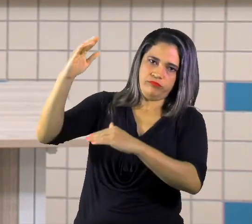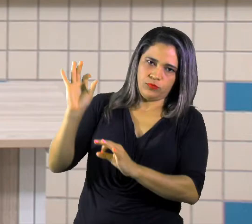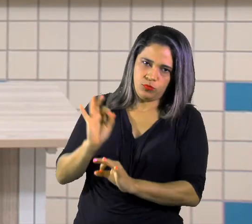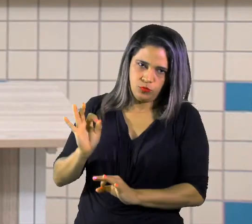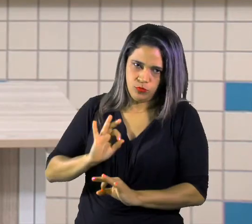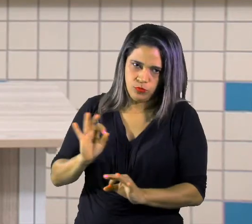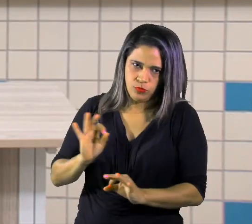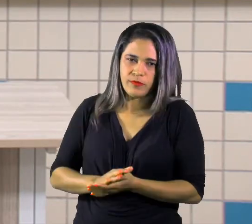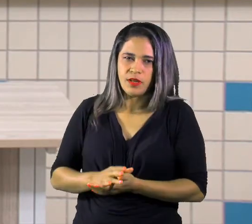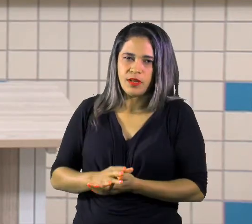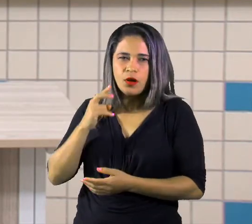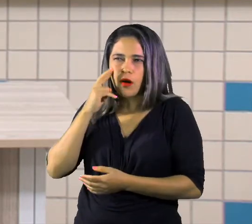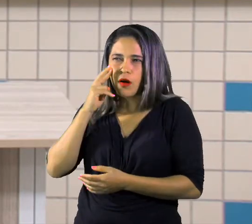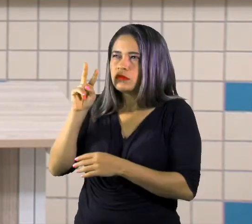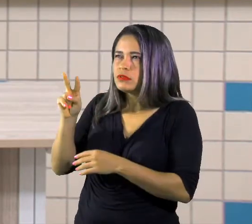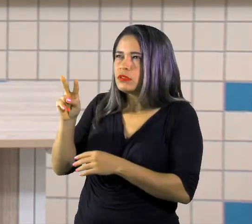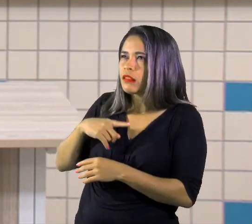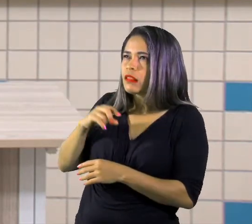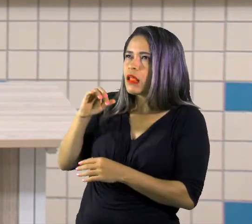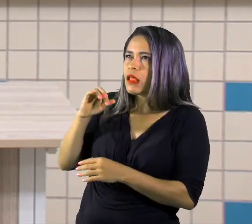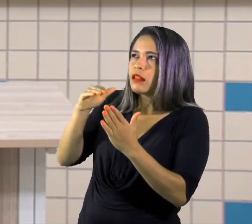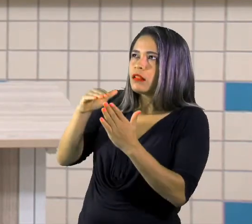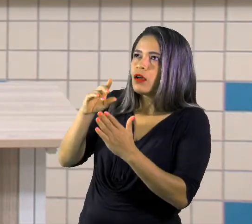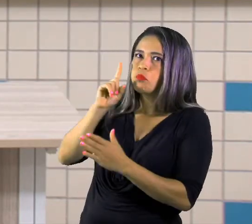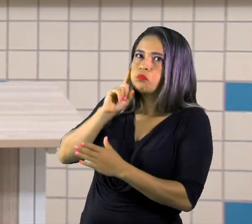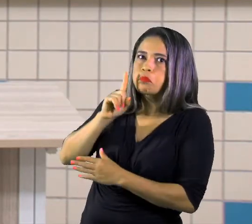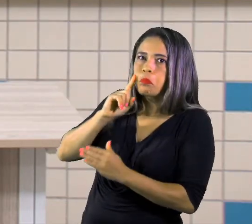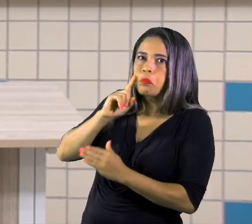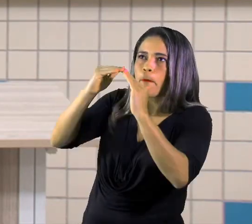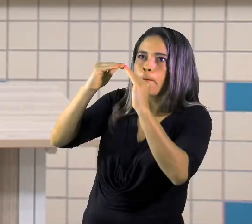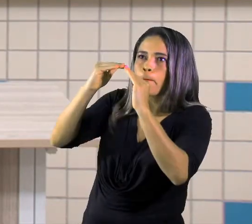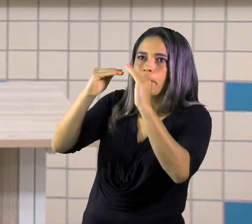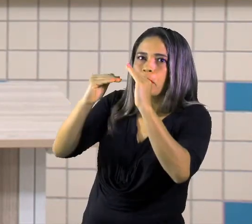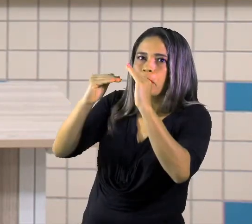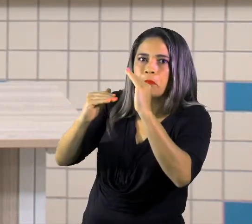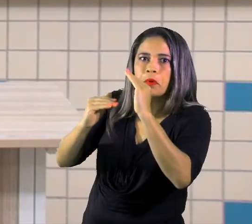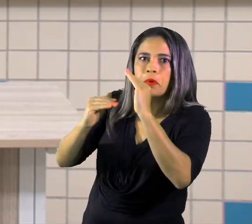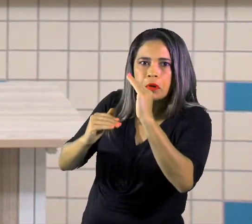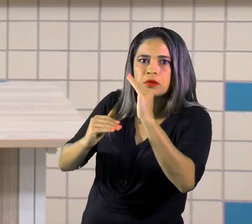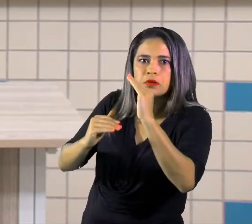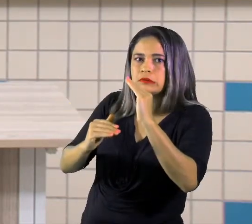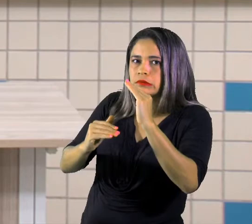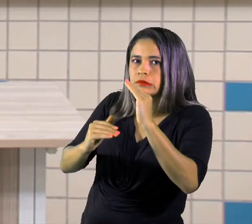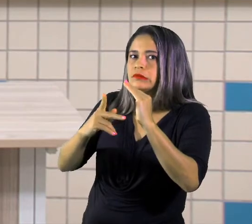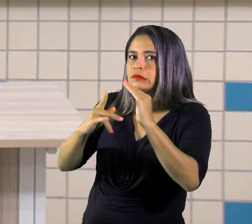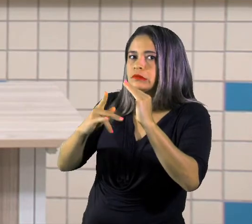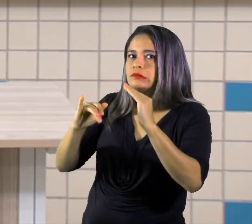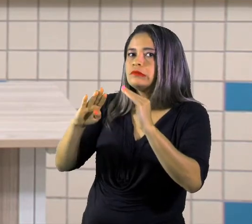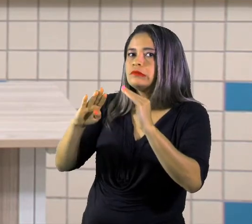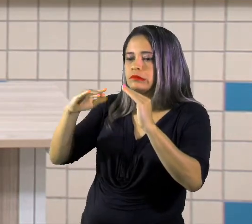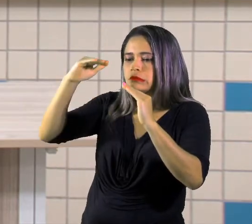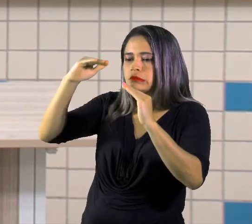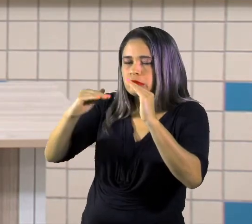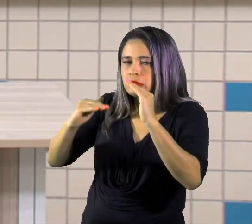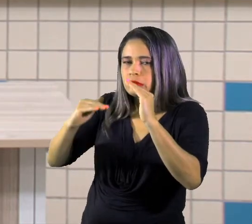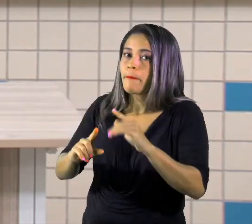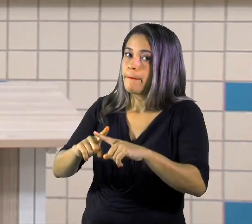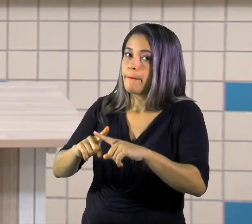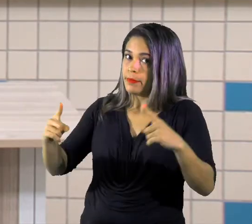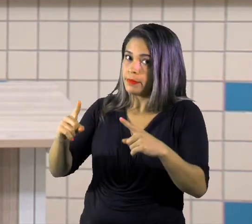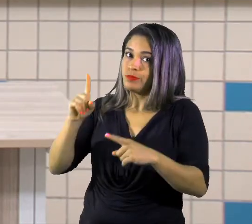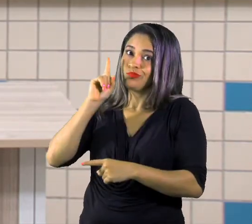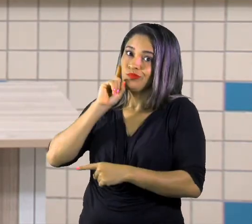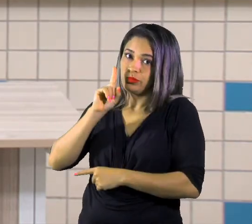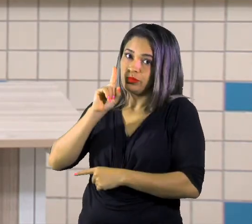os Estados Unidos teve queda? Sim, até os Estados Unidos ocorreu essa queda no PIB deles. Mas os Estados Unidos eles